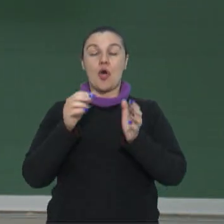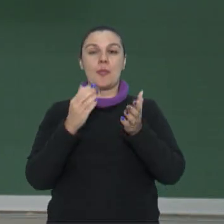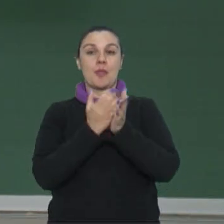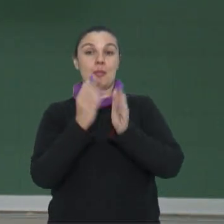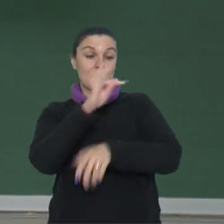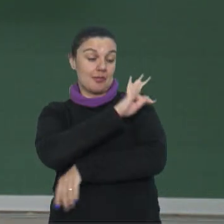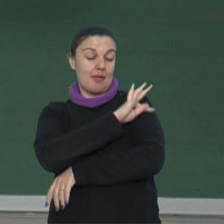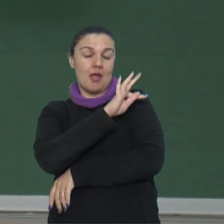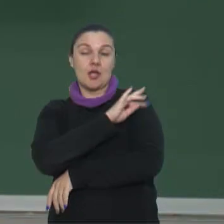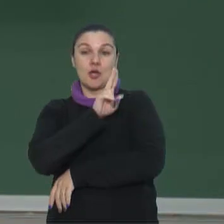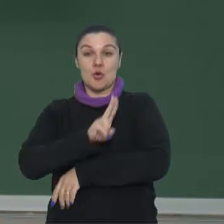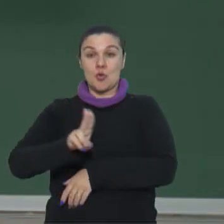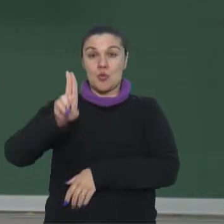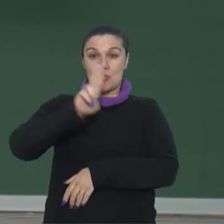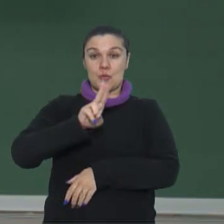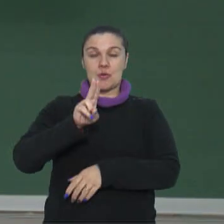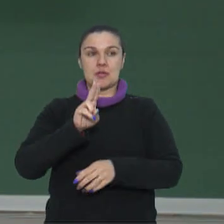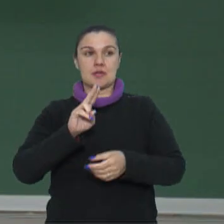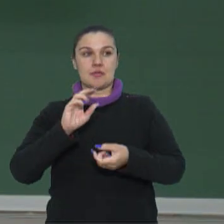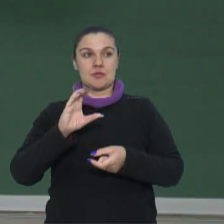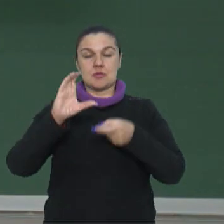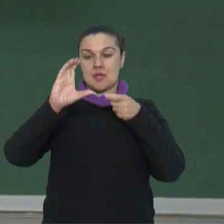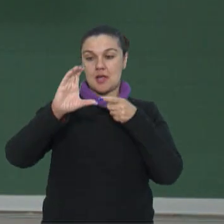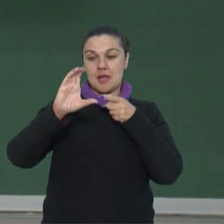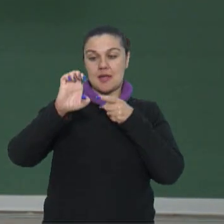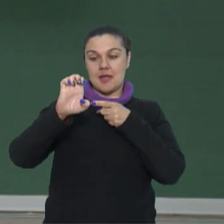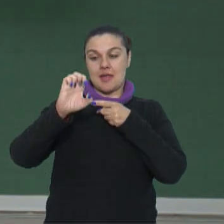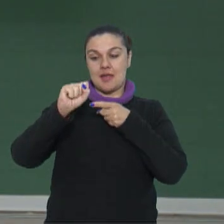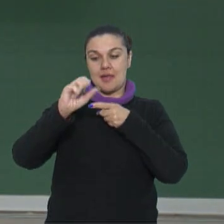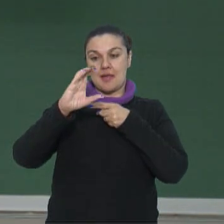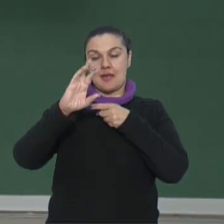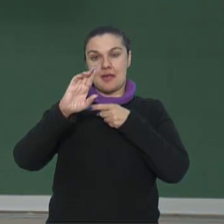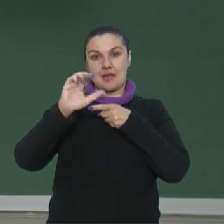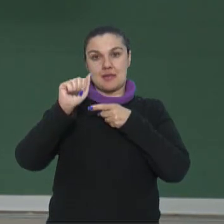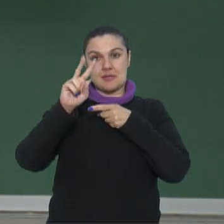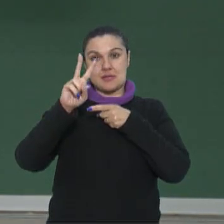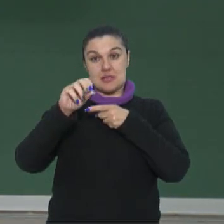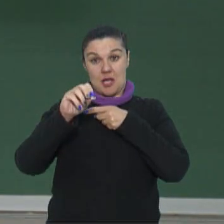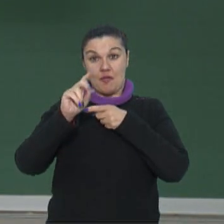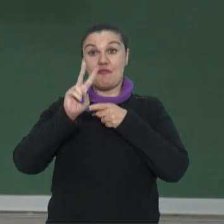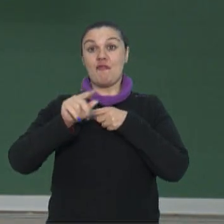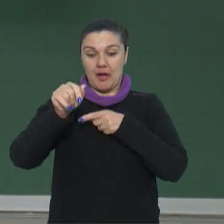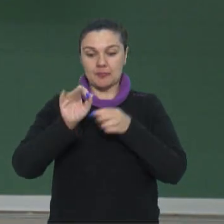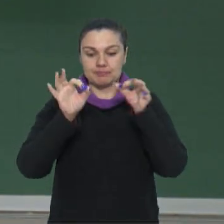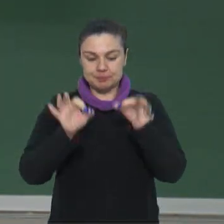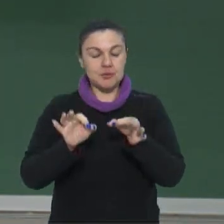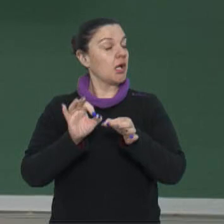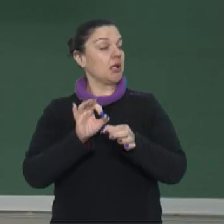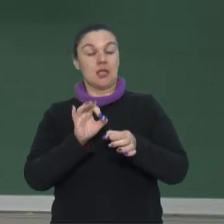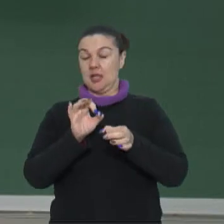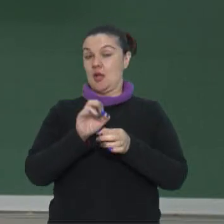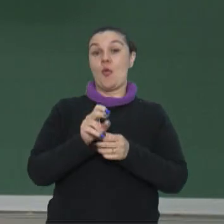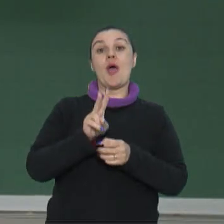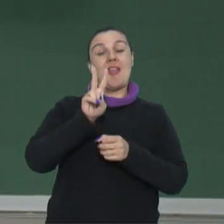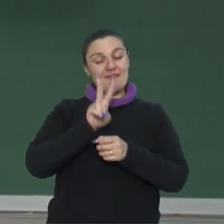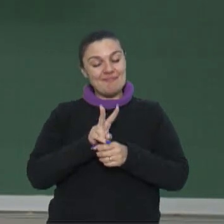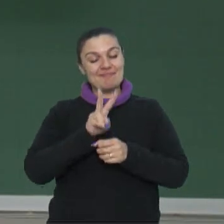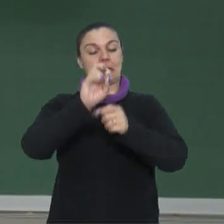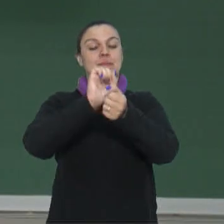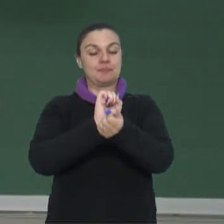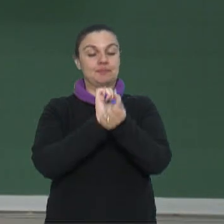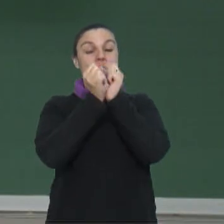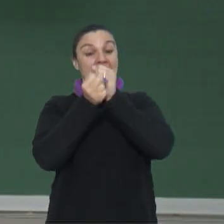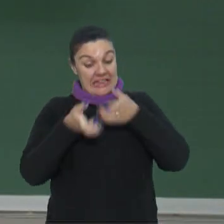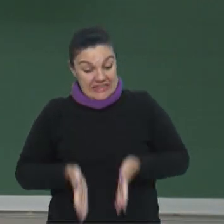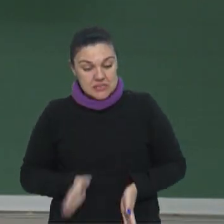A gente tem esse cuidado em não usar o termo escravo. Parece que a pessoa nasceu inata isso, né? Ela nasceu com isso, ela nasceu